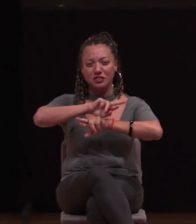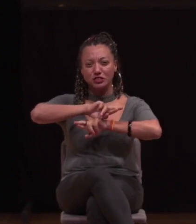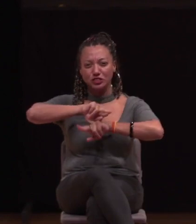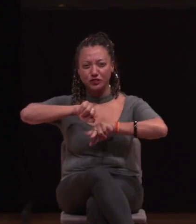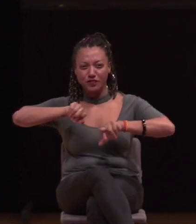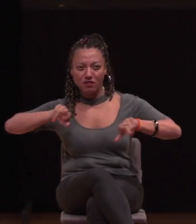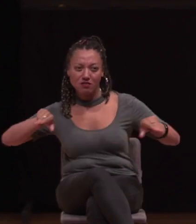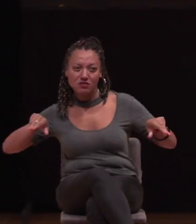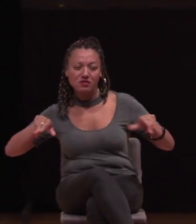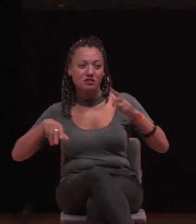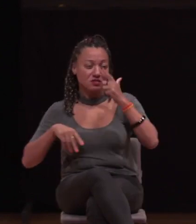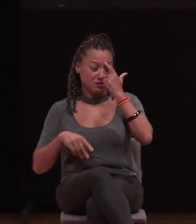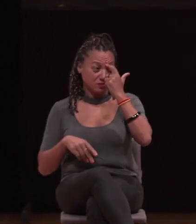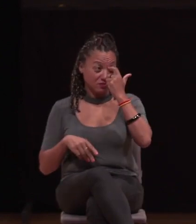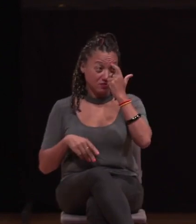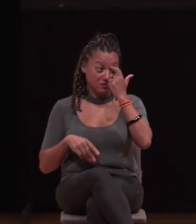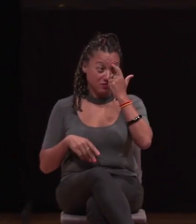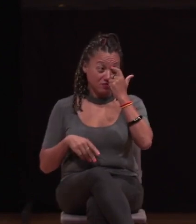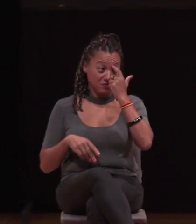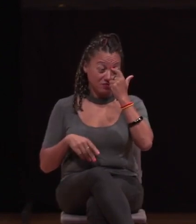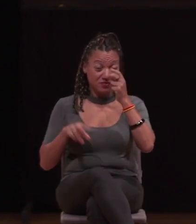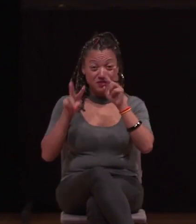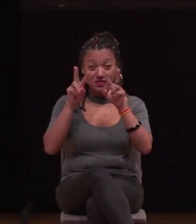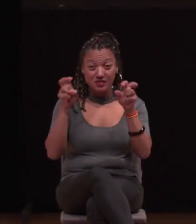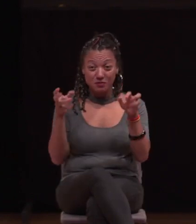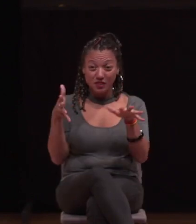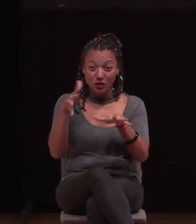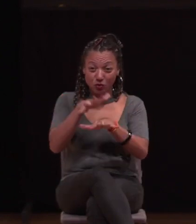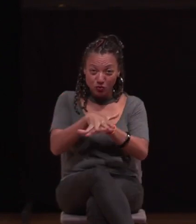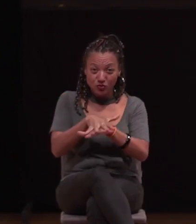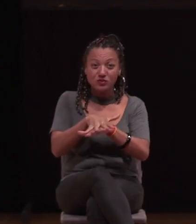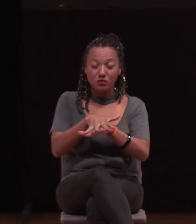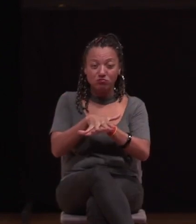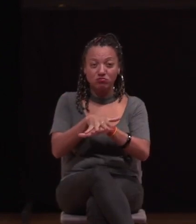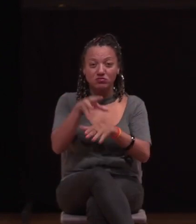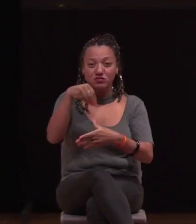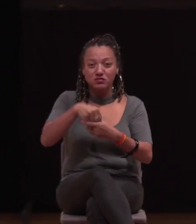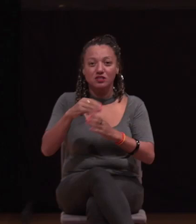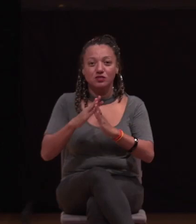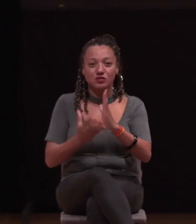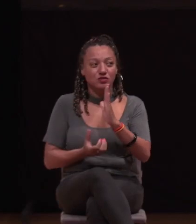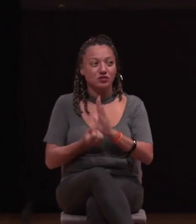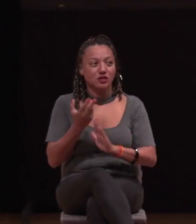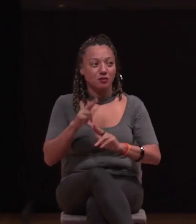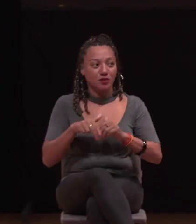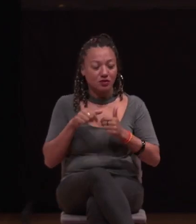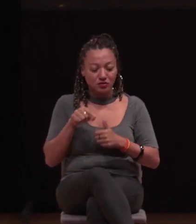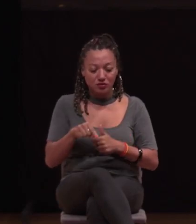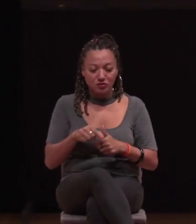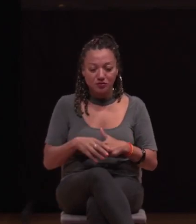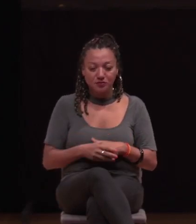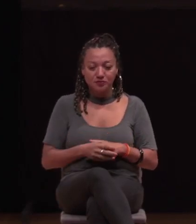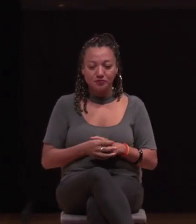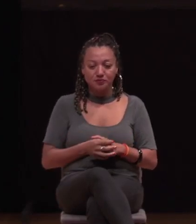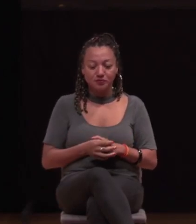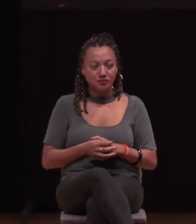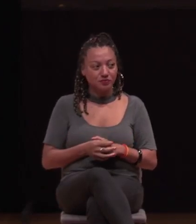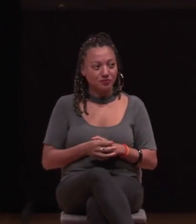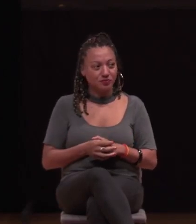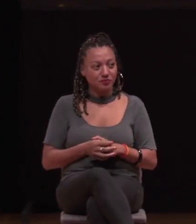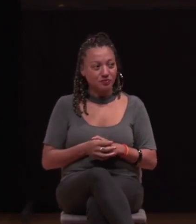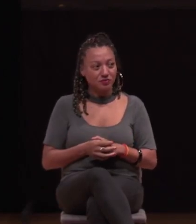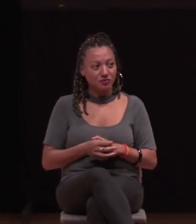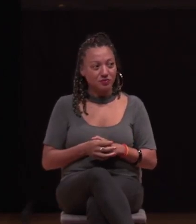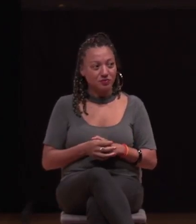e o tema da inclusão vai gerar em torno do sarau para isso. E eu gostaria